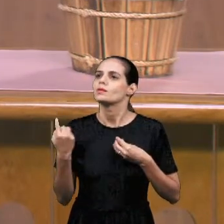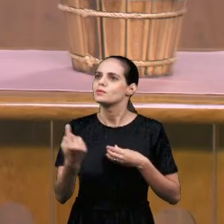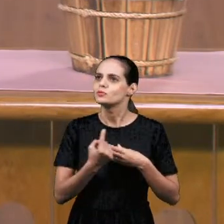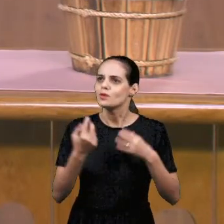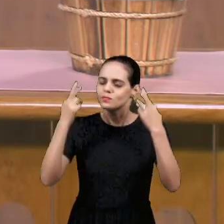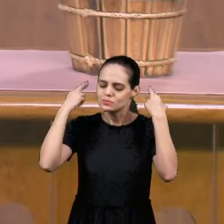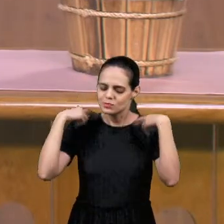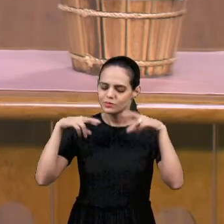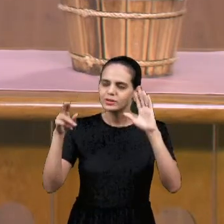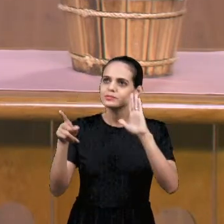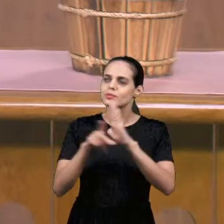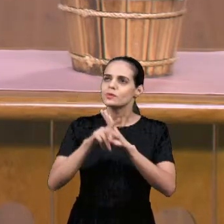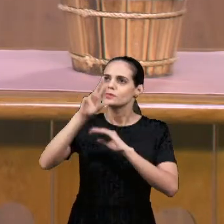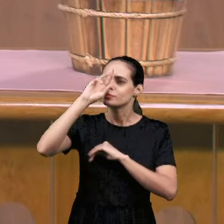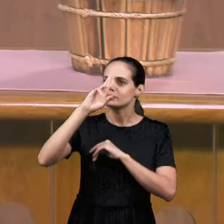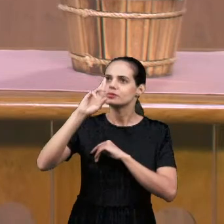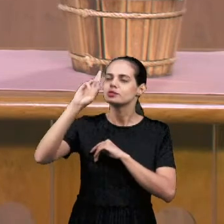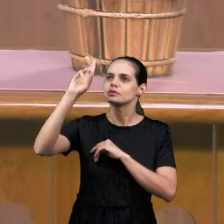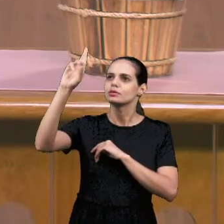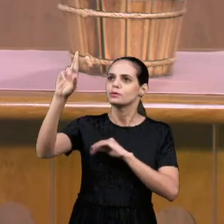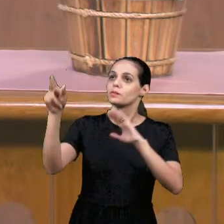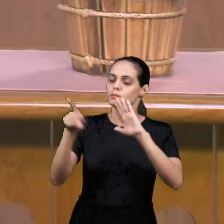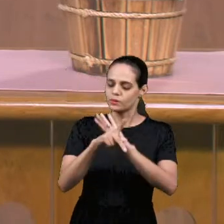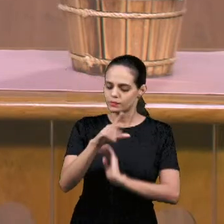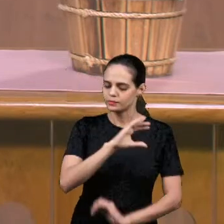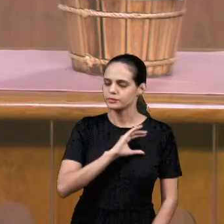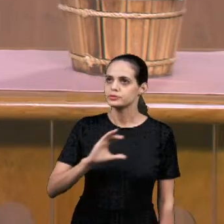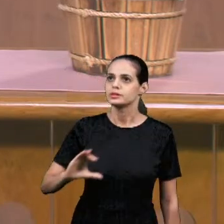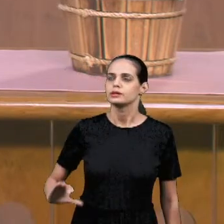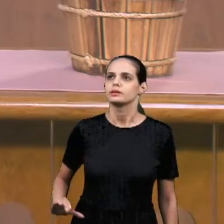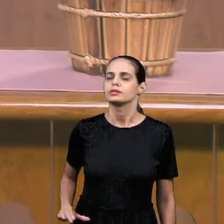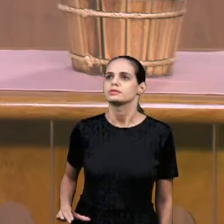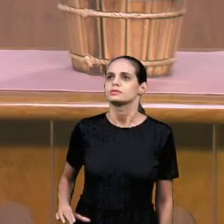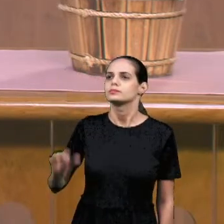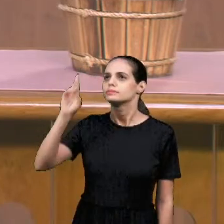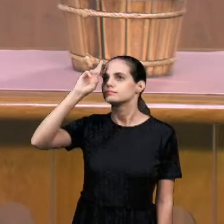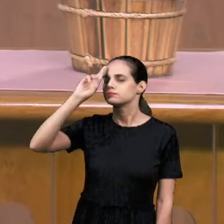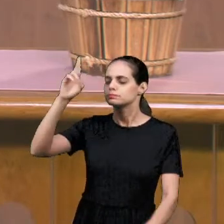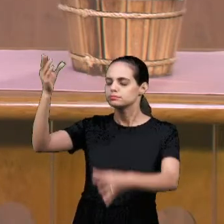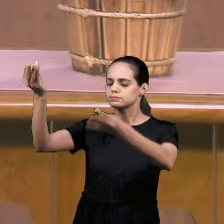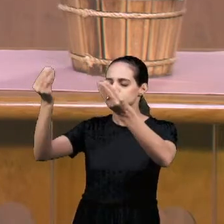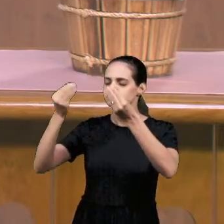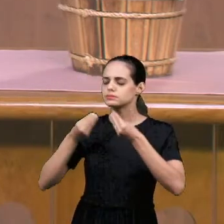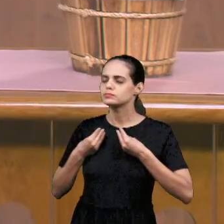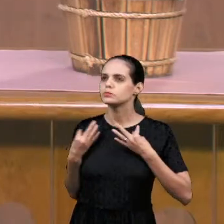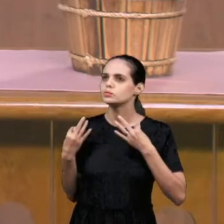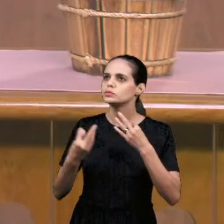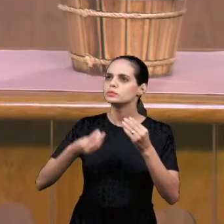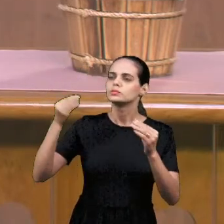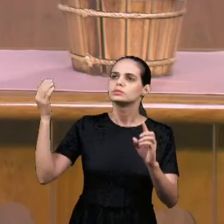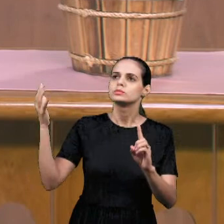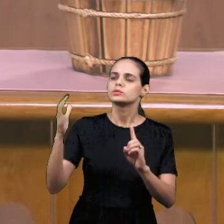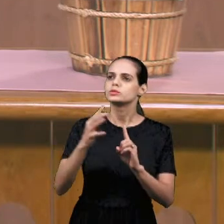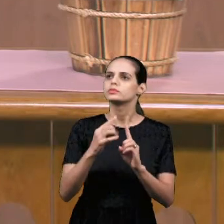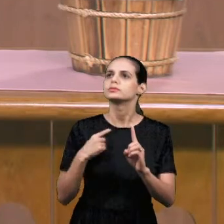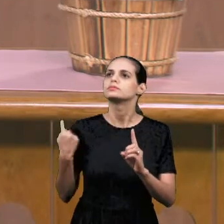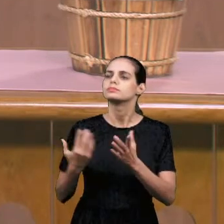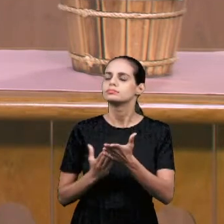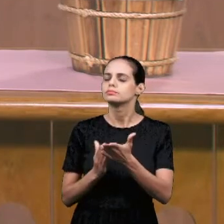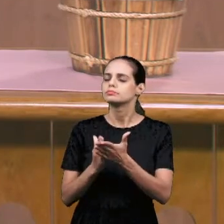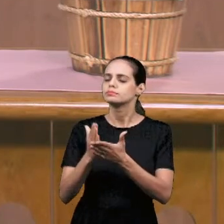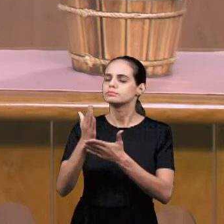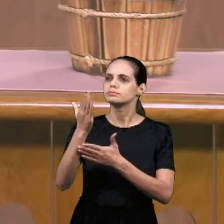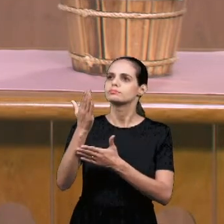somos, como rebanho de Cristo. Senhor, tens nos dado todos os recursos para termos acesso aos